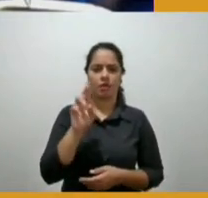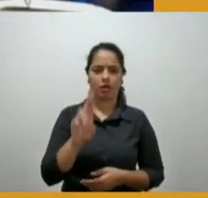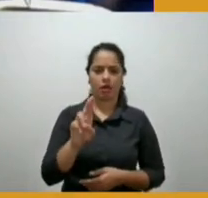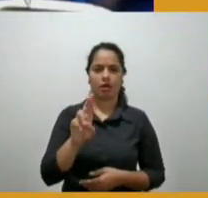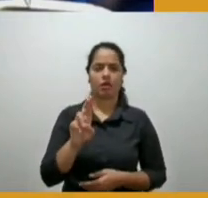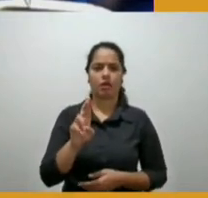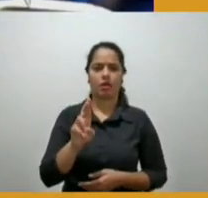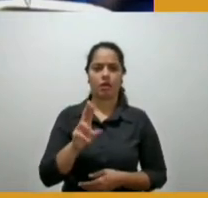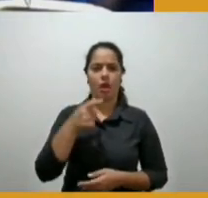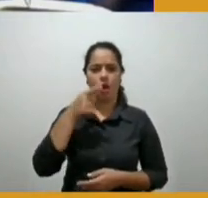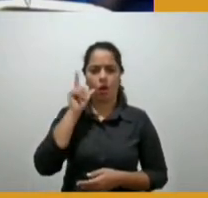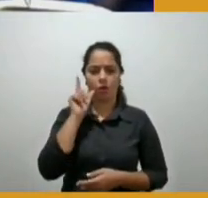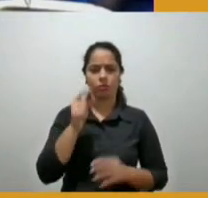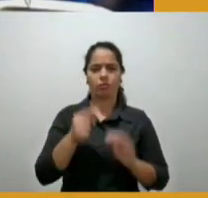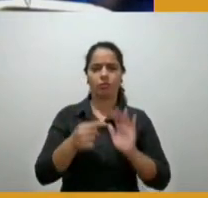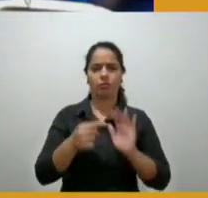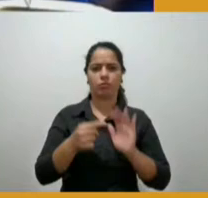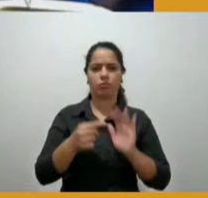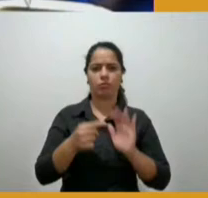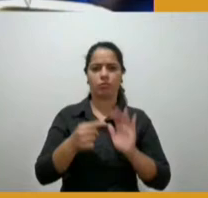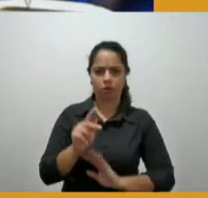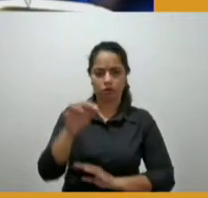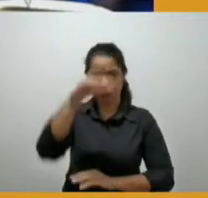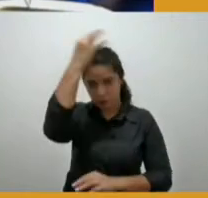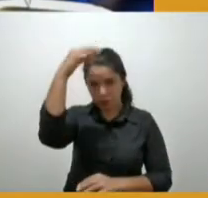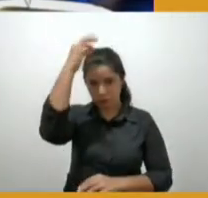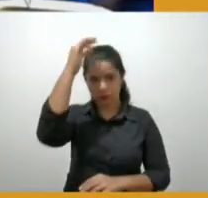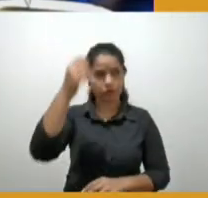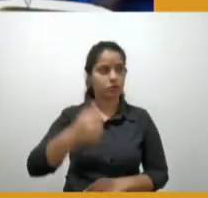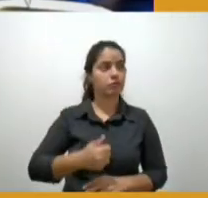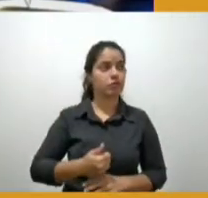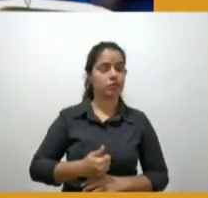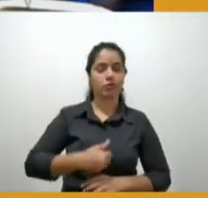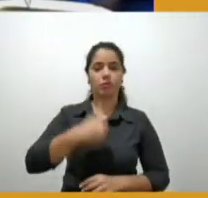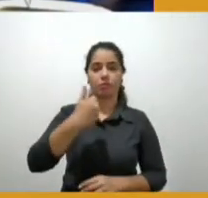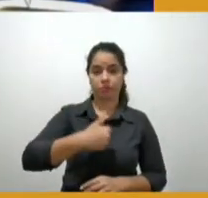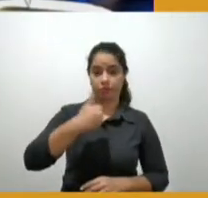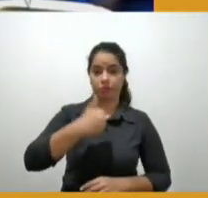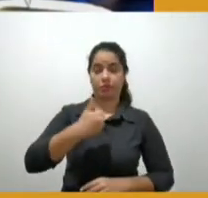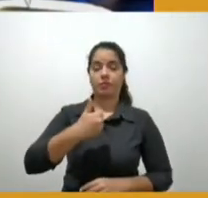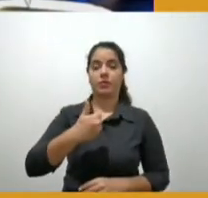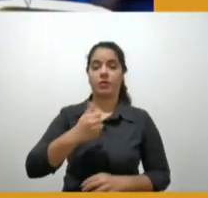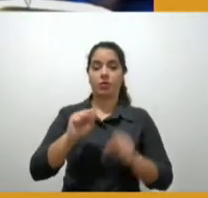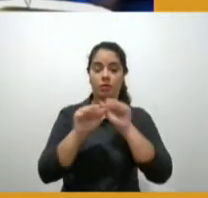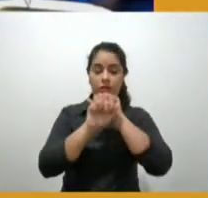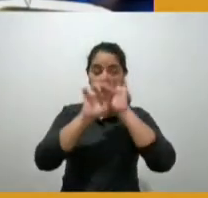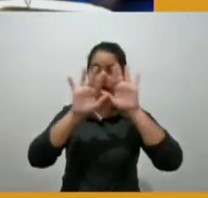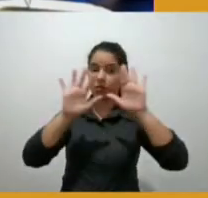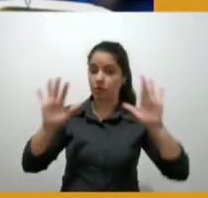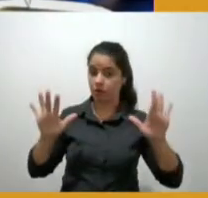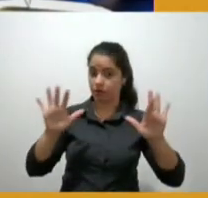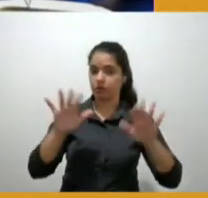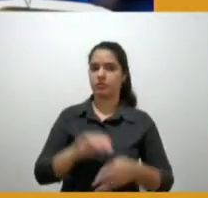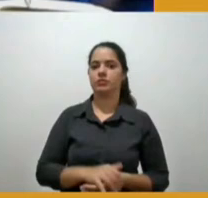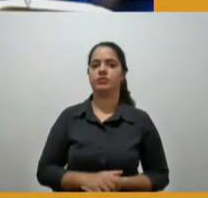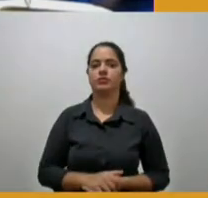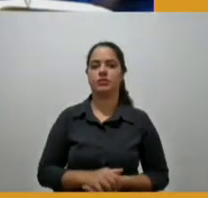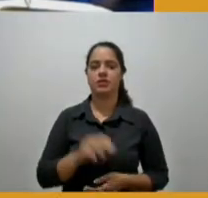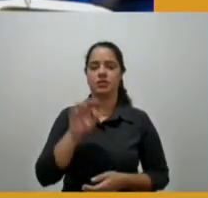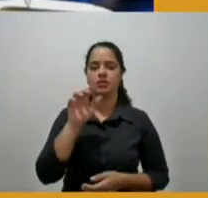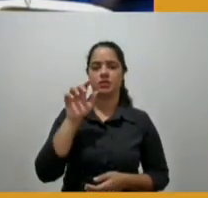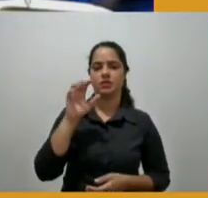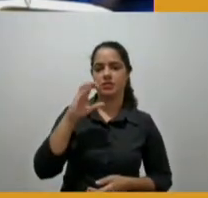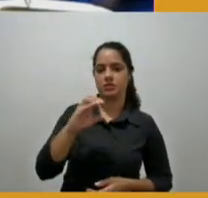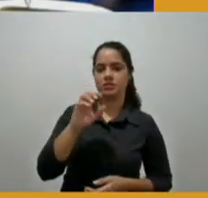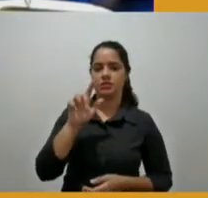Santo é o primeiro colocado, é isolado como o primeiro estado mais transparente. Né? A hora que vai para a CGU, a gente tem a primeira